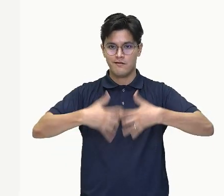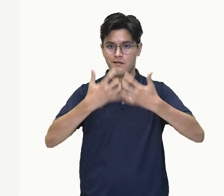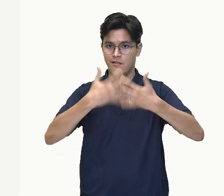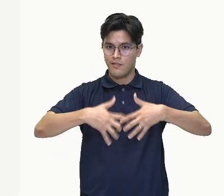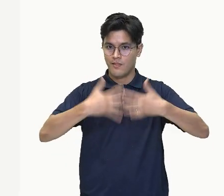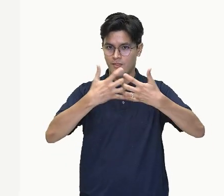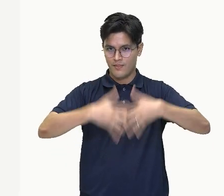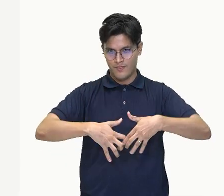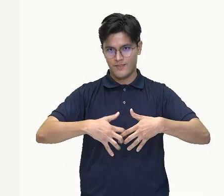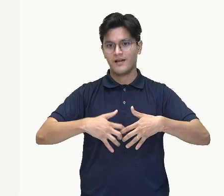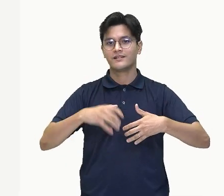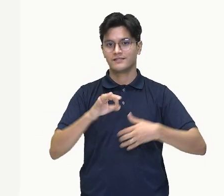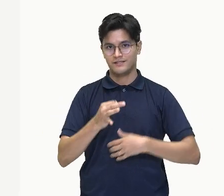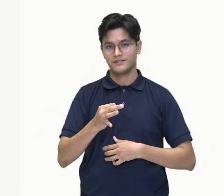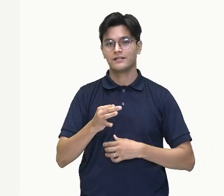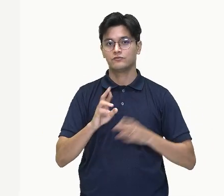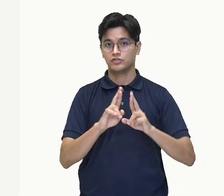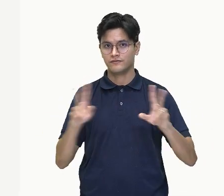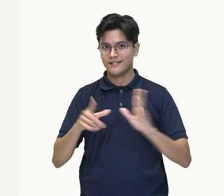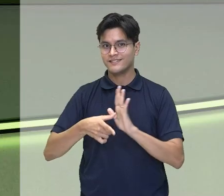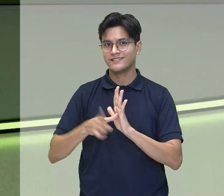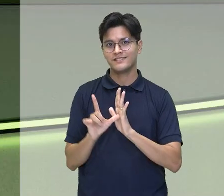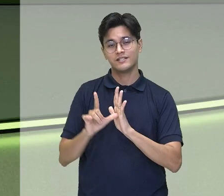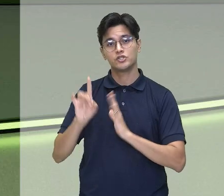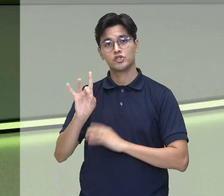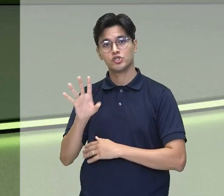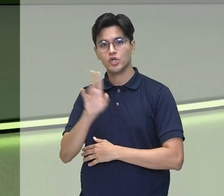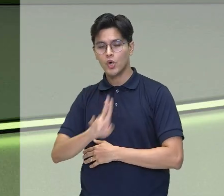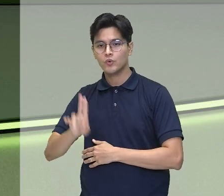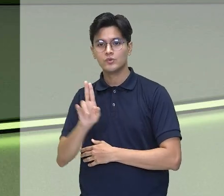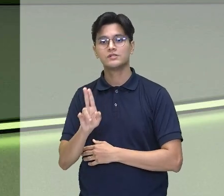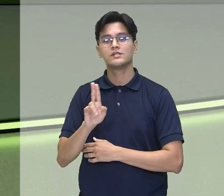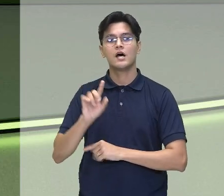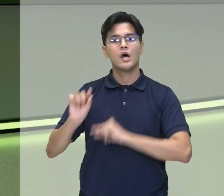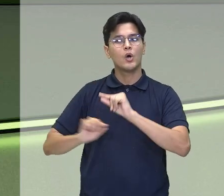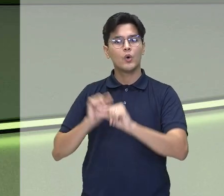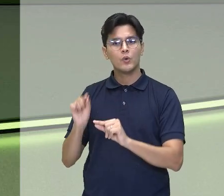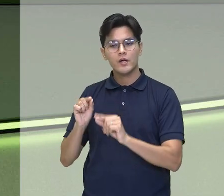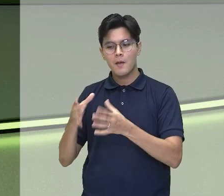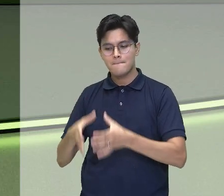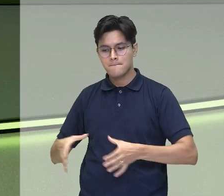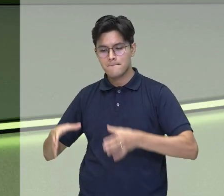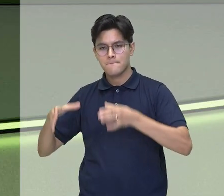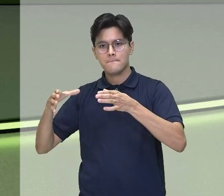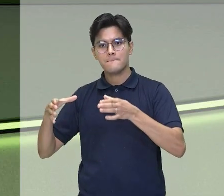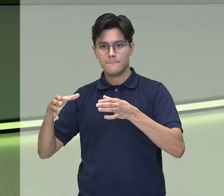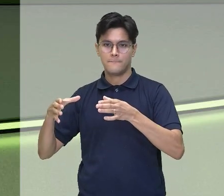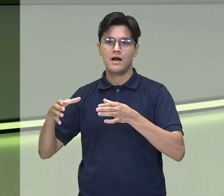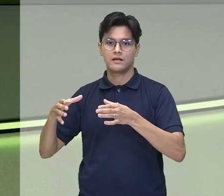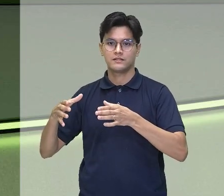aos aperfeiçoamentos de Watt, certo? Muito bem. Então,